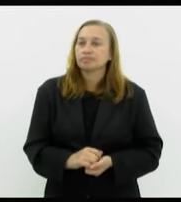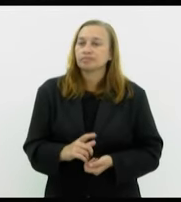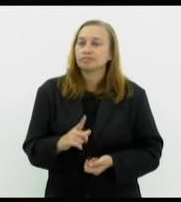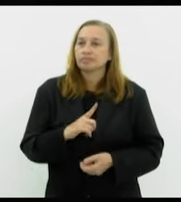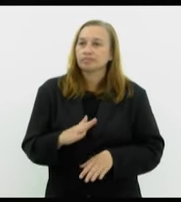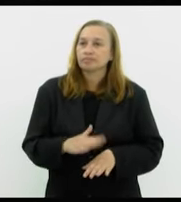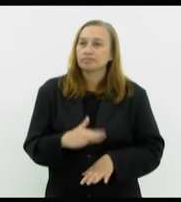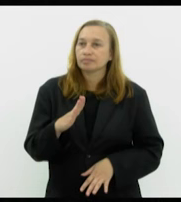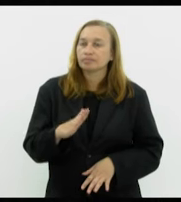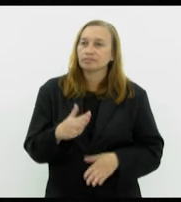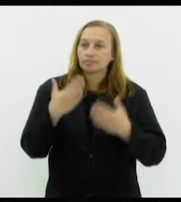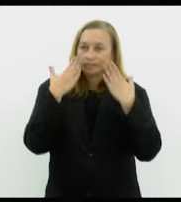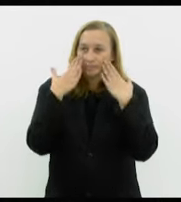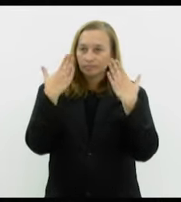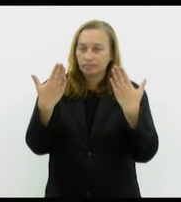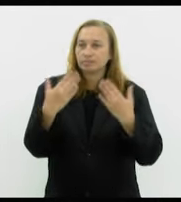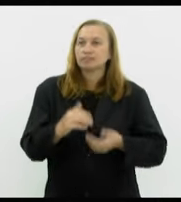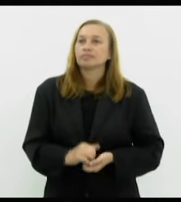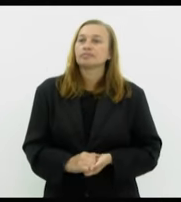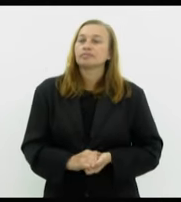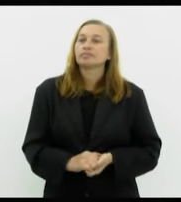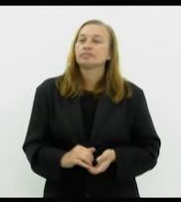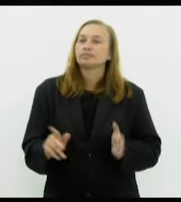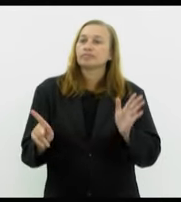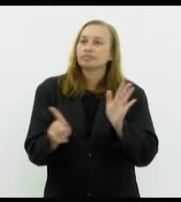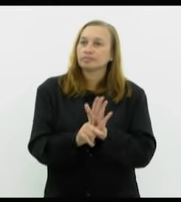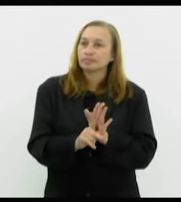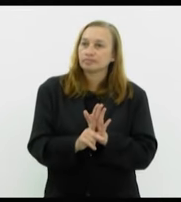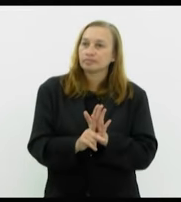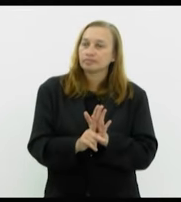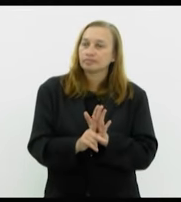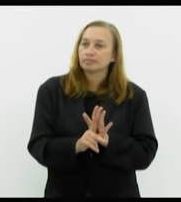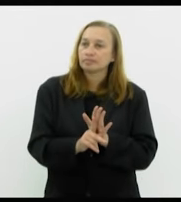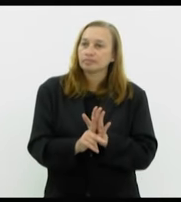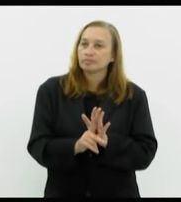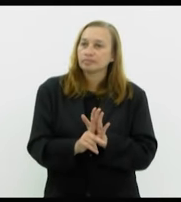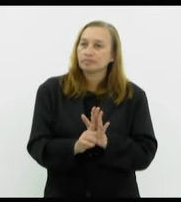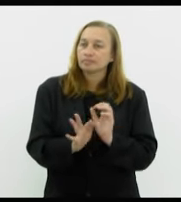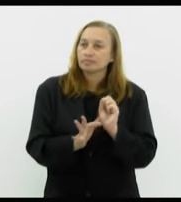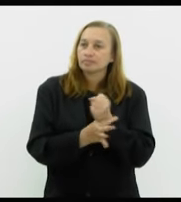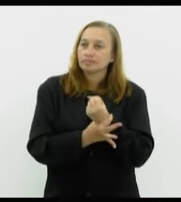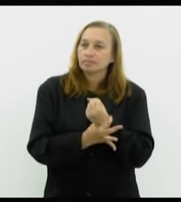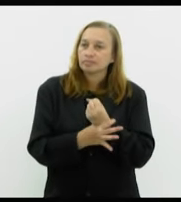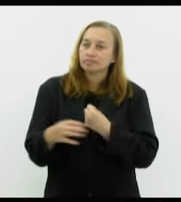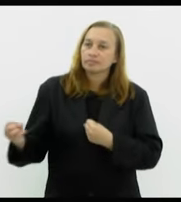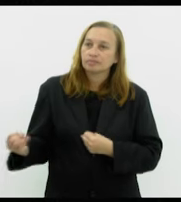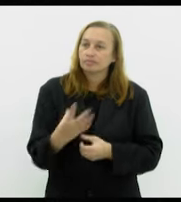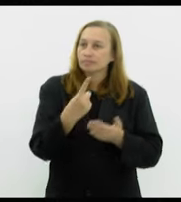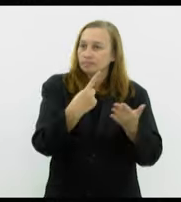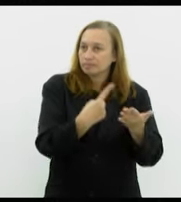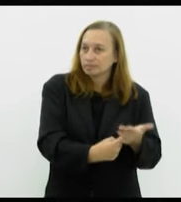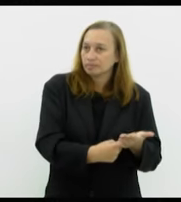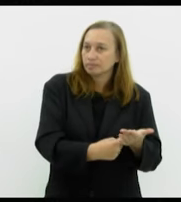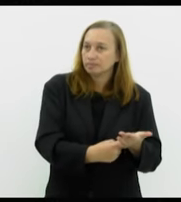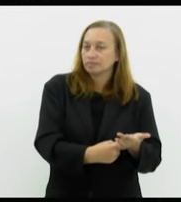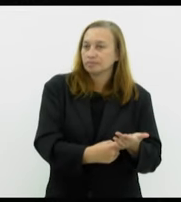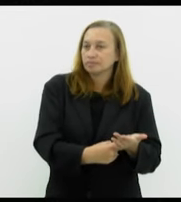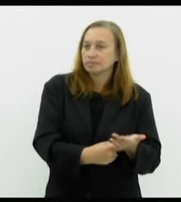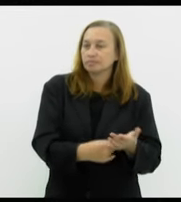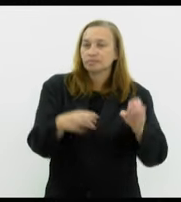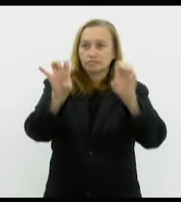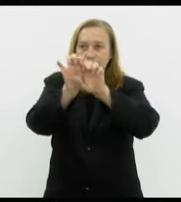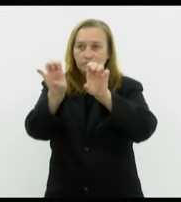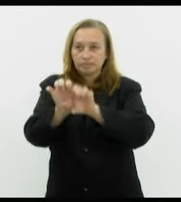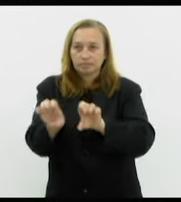mais apresentado projetos para garantir no novo PAC projetos